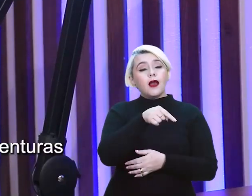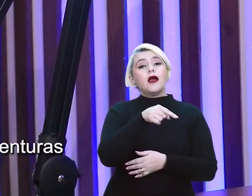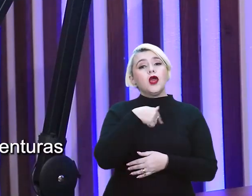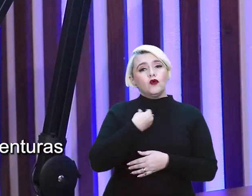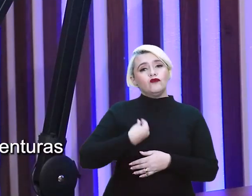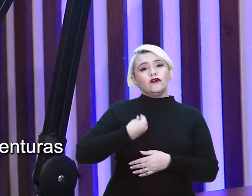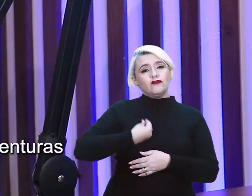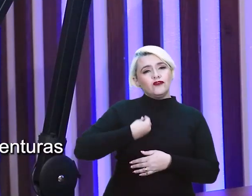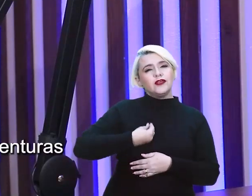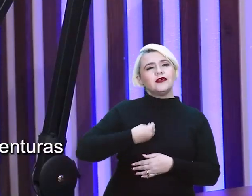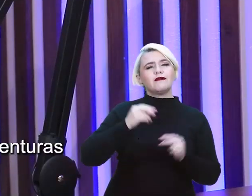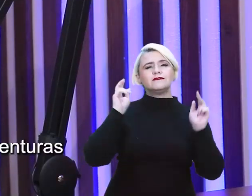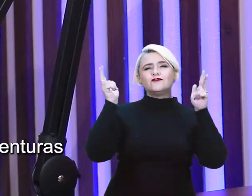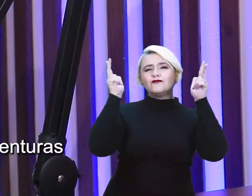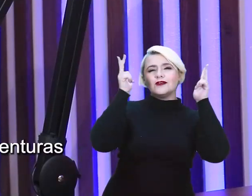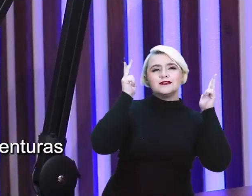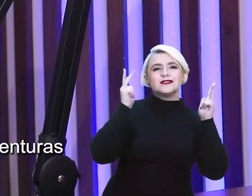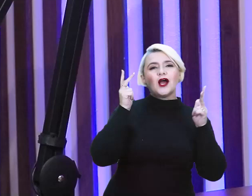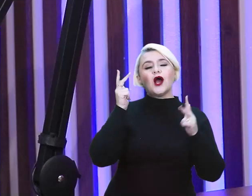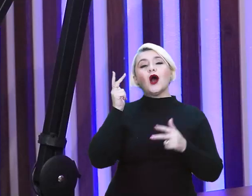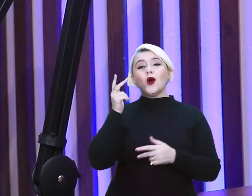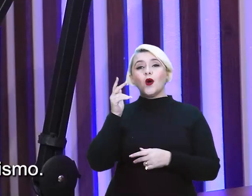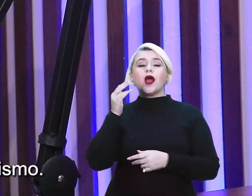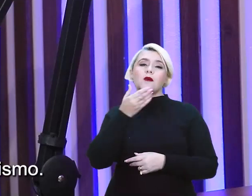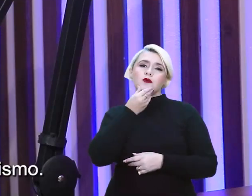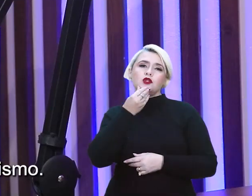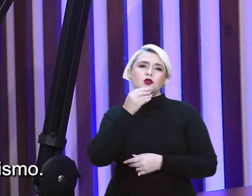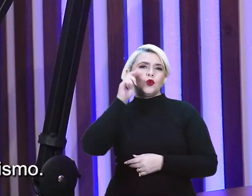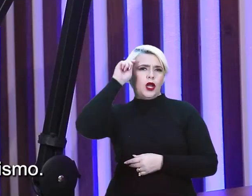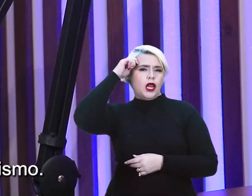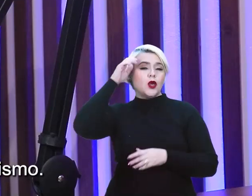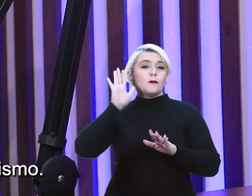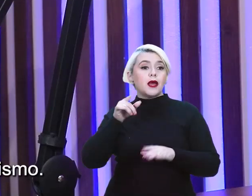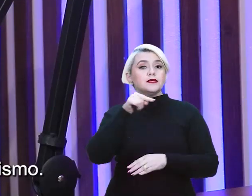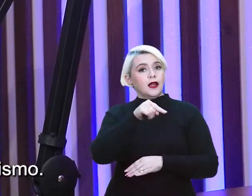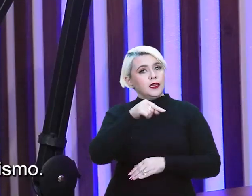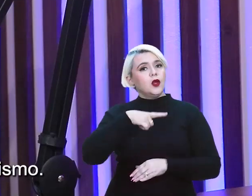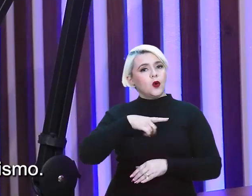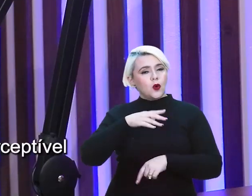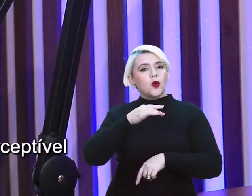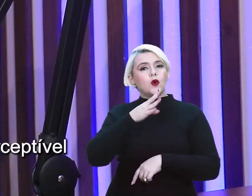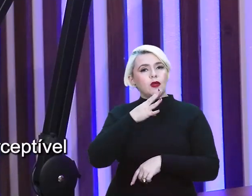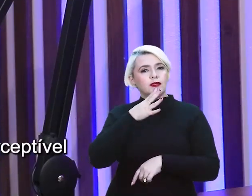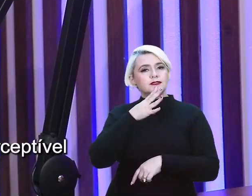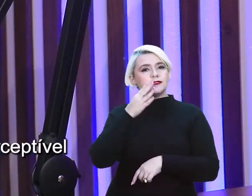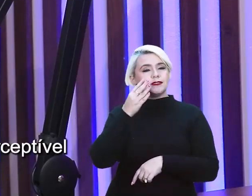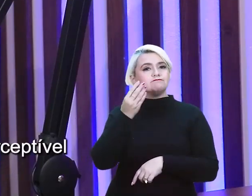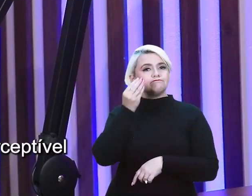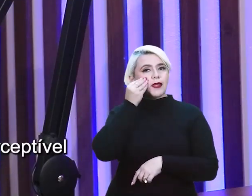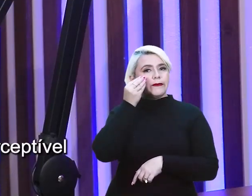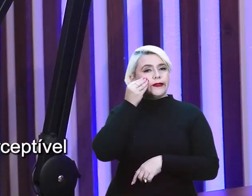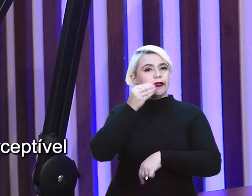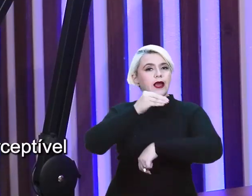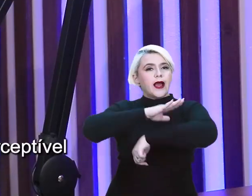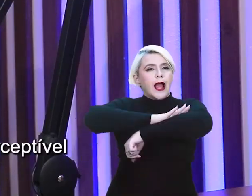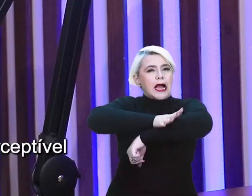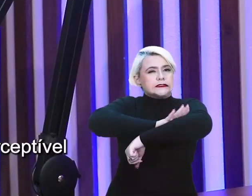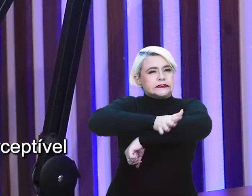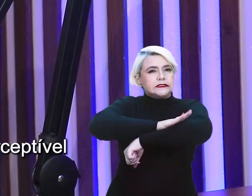vivi grandes aventuras como menino negro, mas ali mesmo eu conheci o racismo, só que não era um racismo